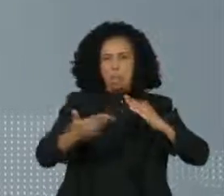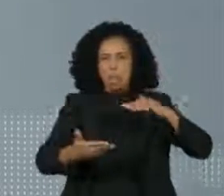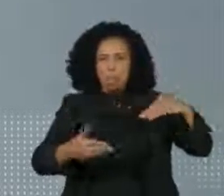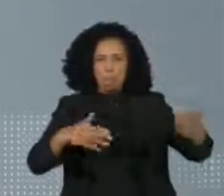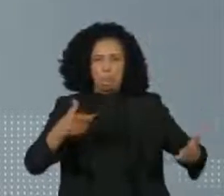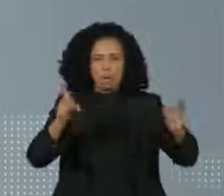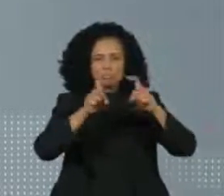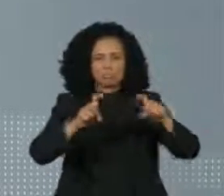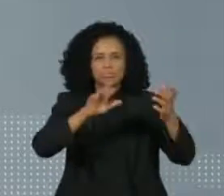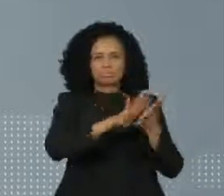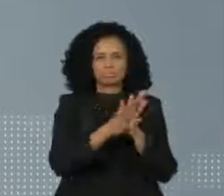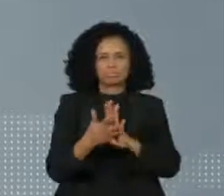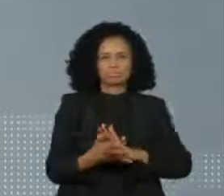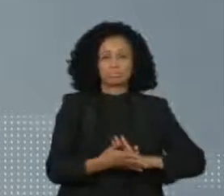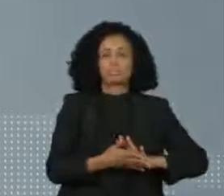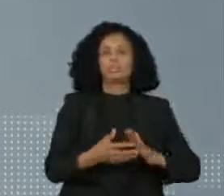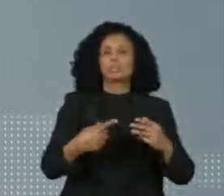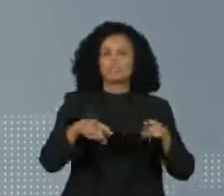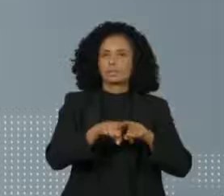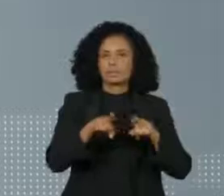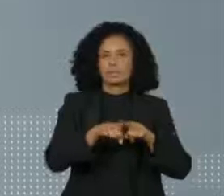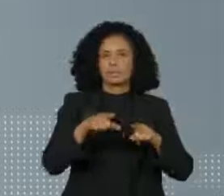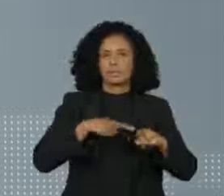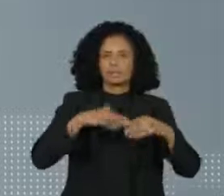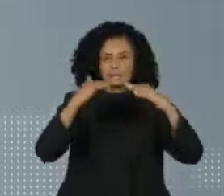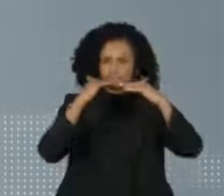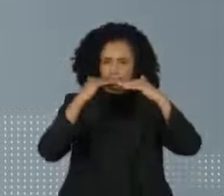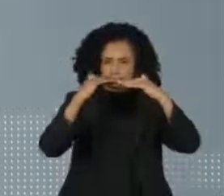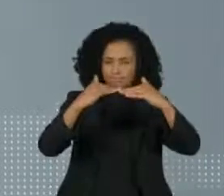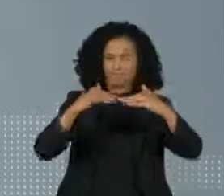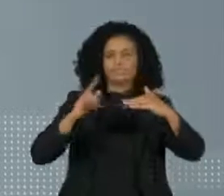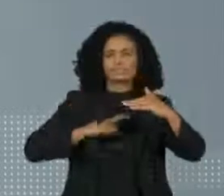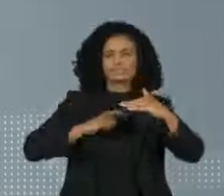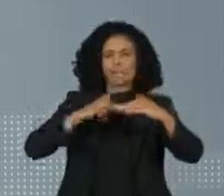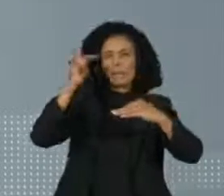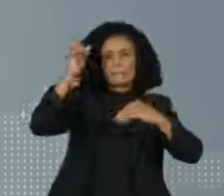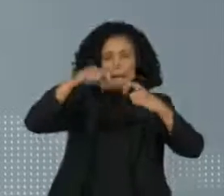computadores e processos. No forro, as marcas das pedras de gelo que atravessaram o teto.